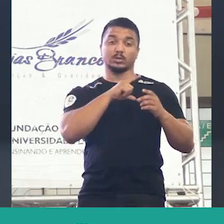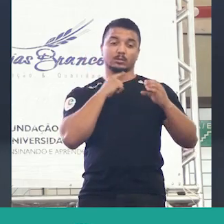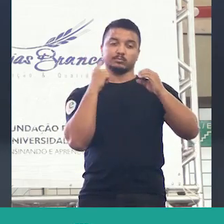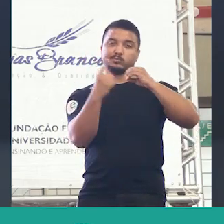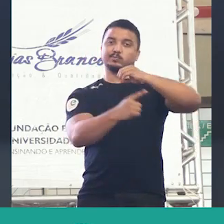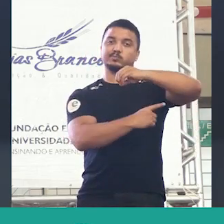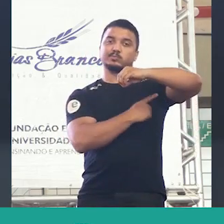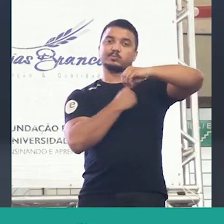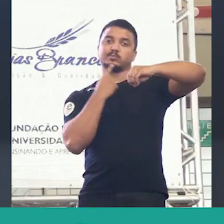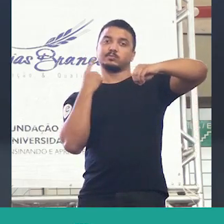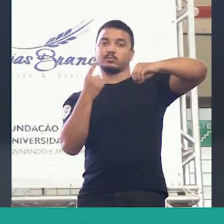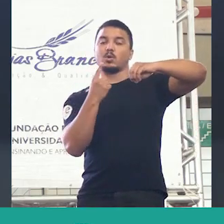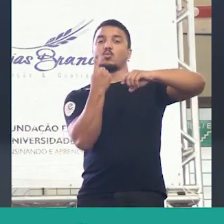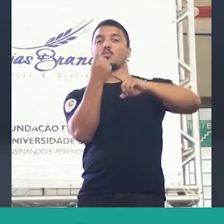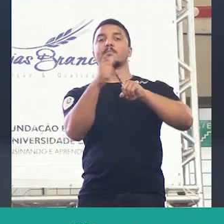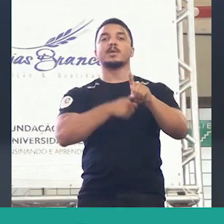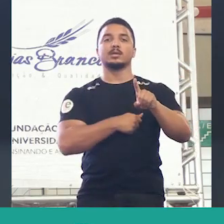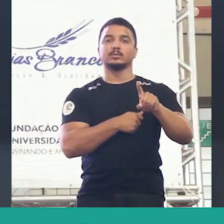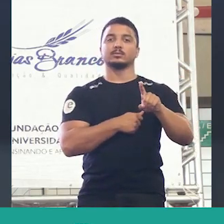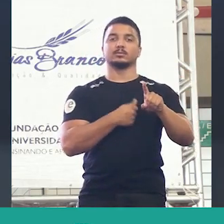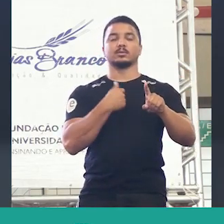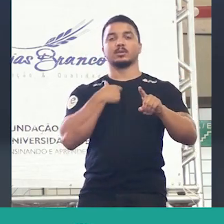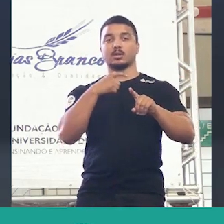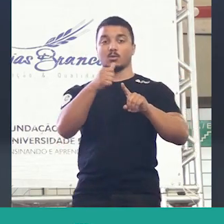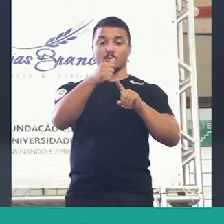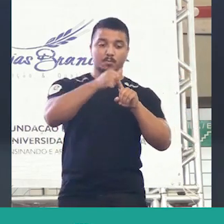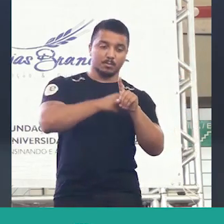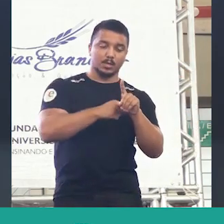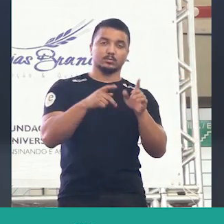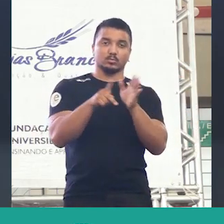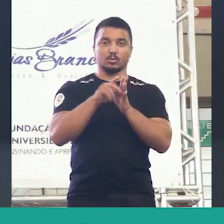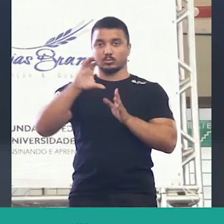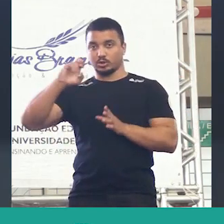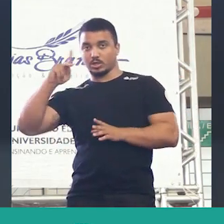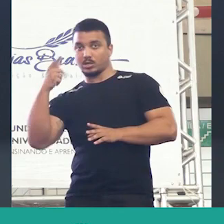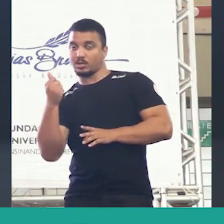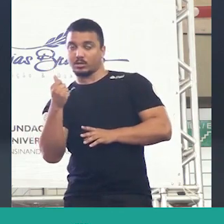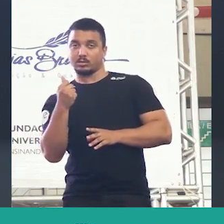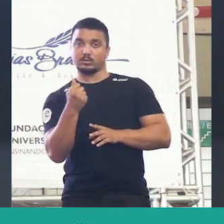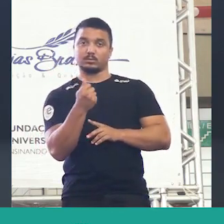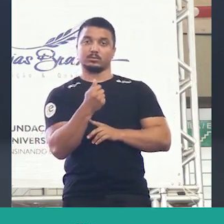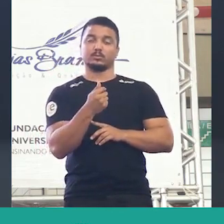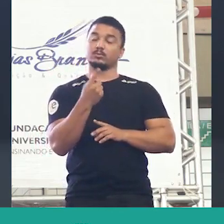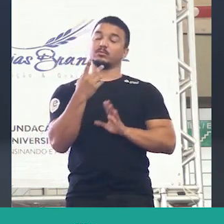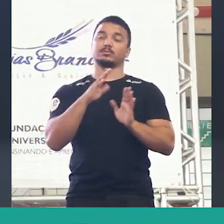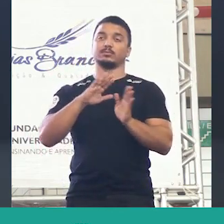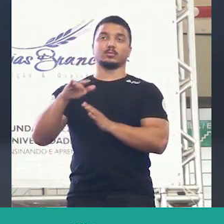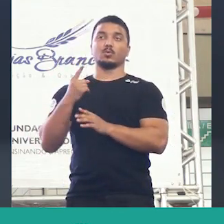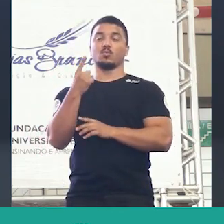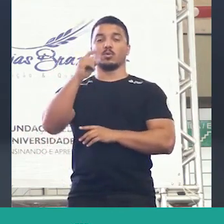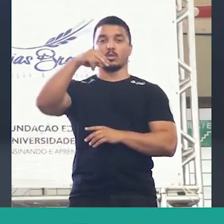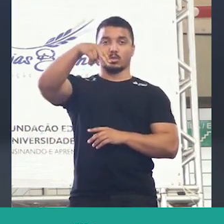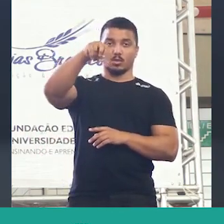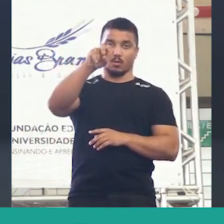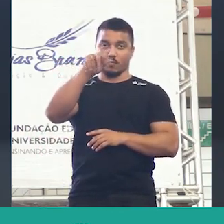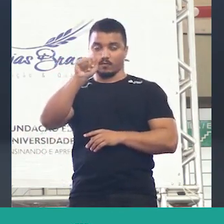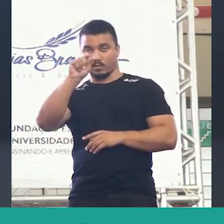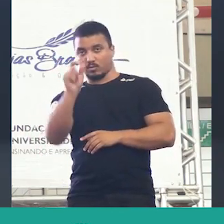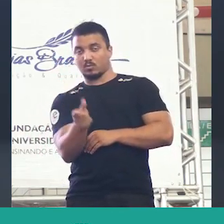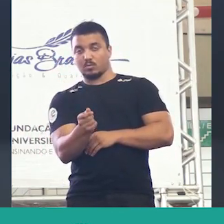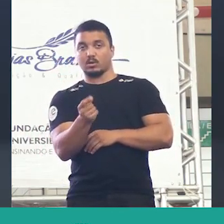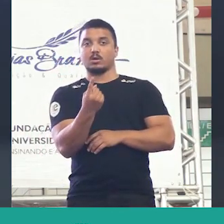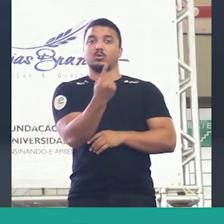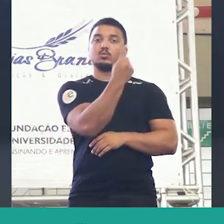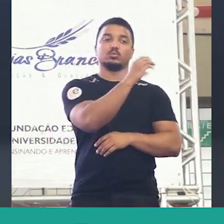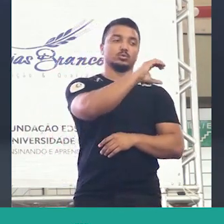aula? É um mês. Então, em um mês, a gente tem uma lua cheia, uma lua nova e